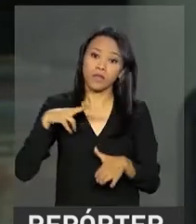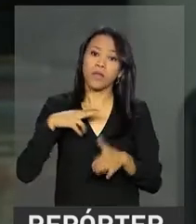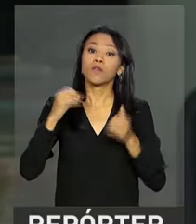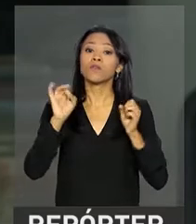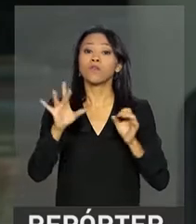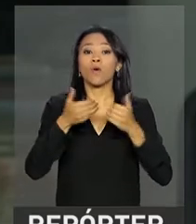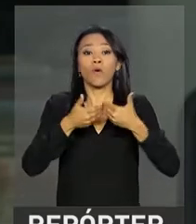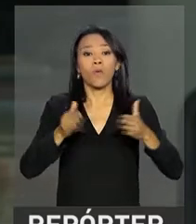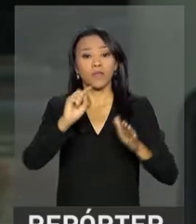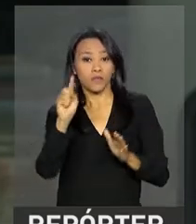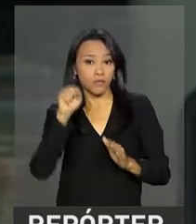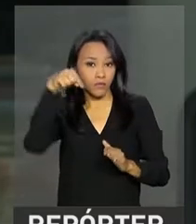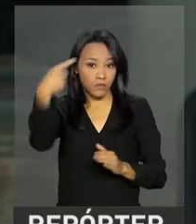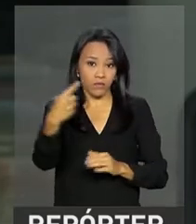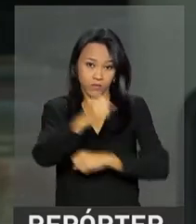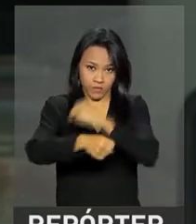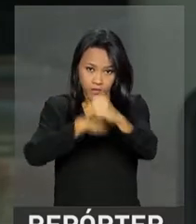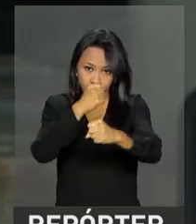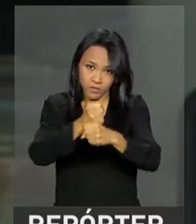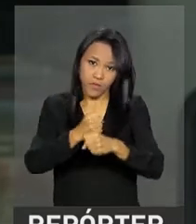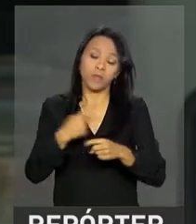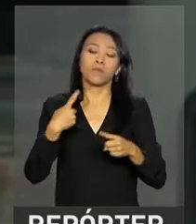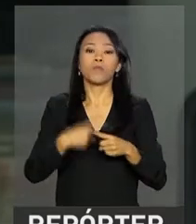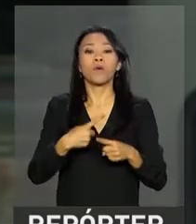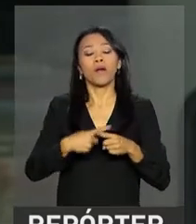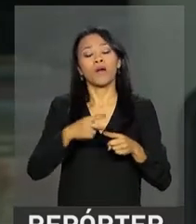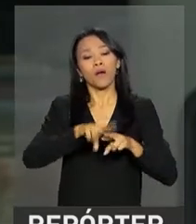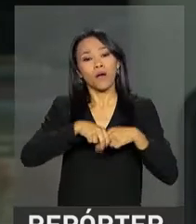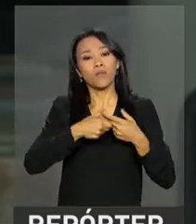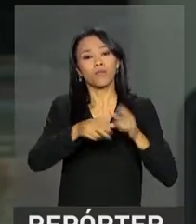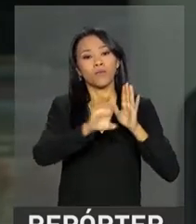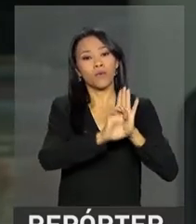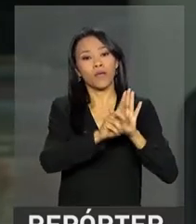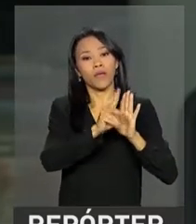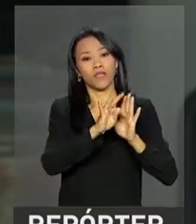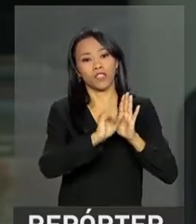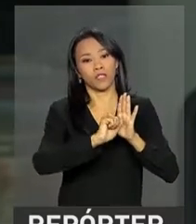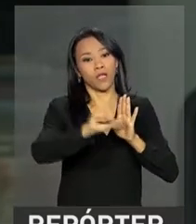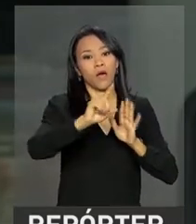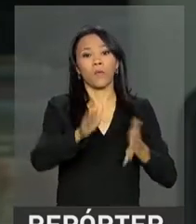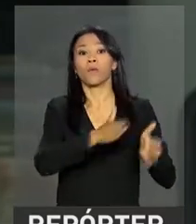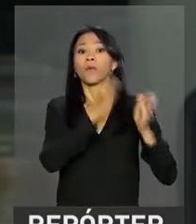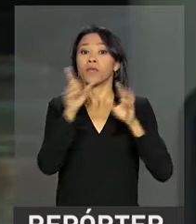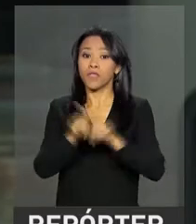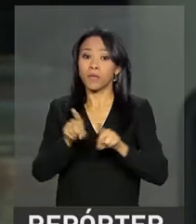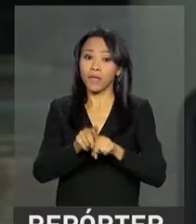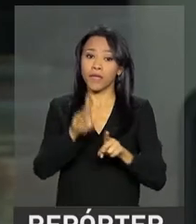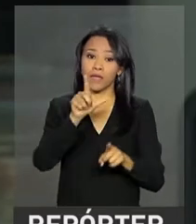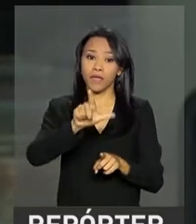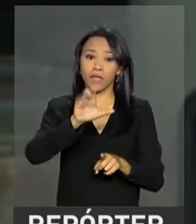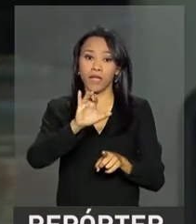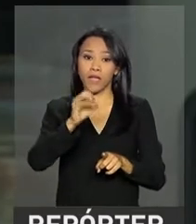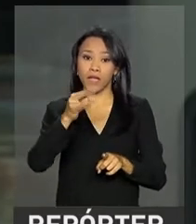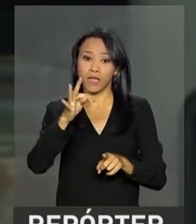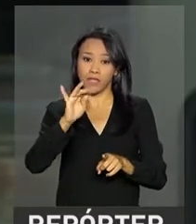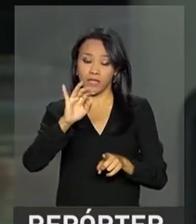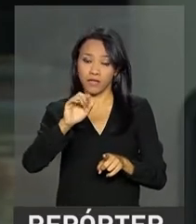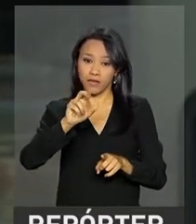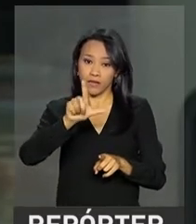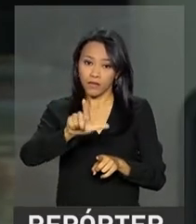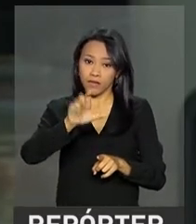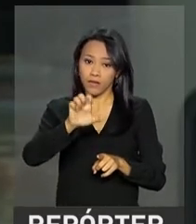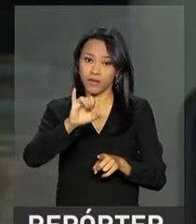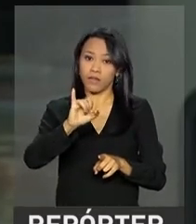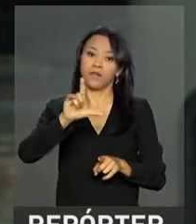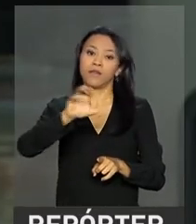vem isso porque entre o lançamento do edital ea realização do leilão é necessário um prazo de 100 dias para a